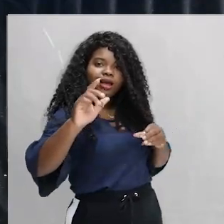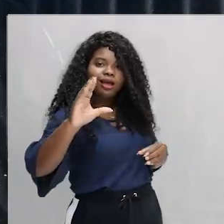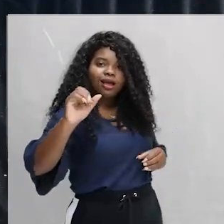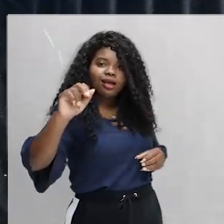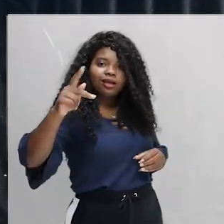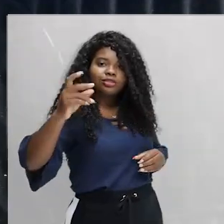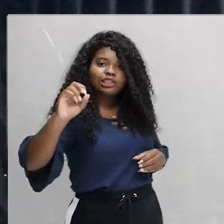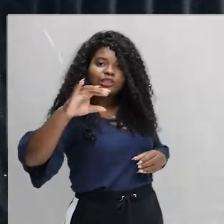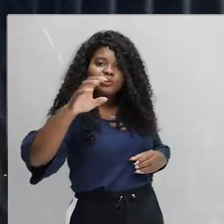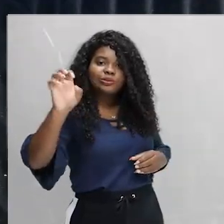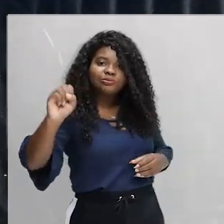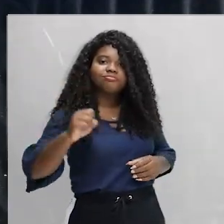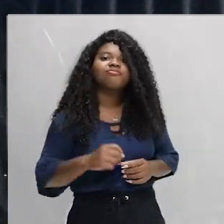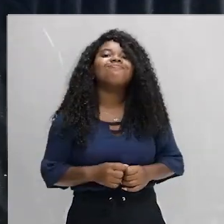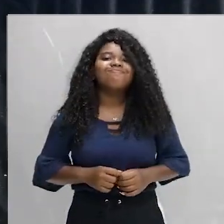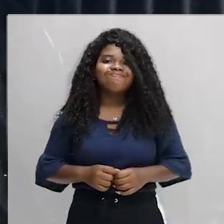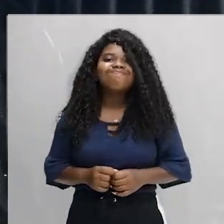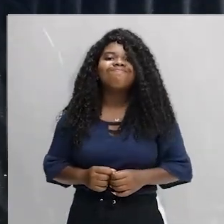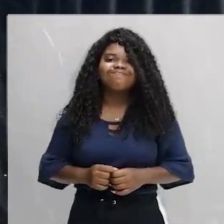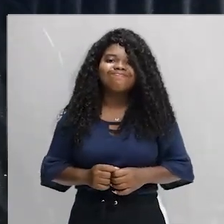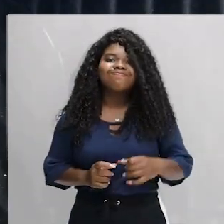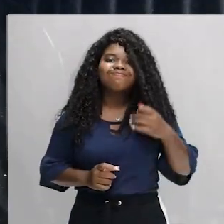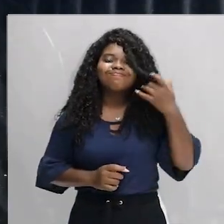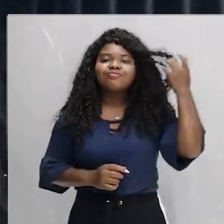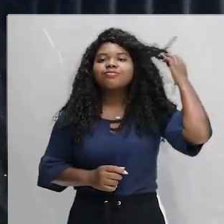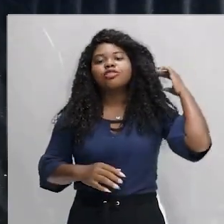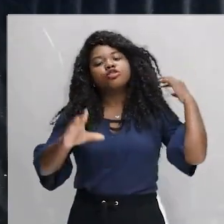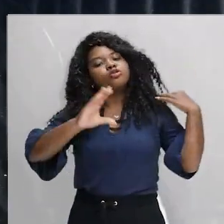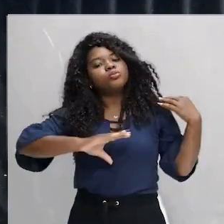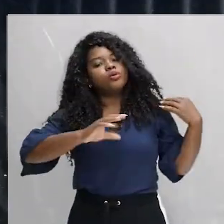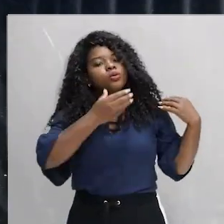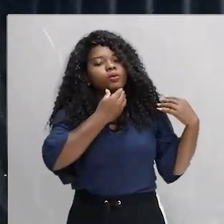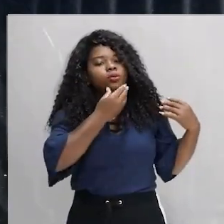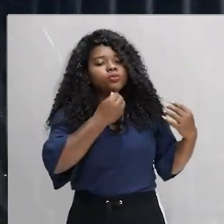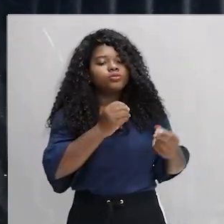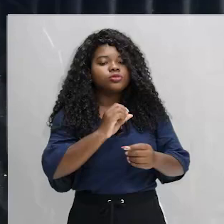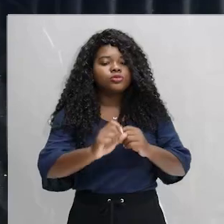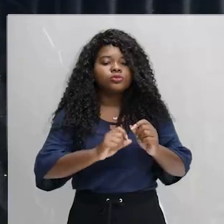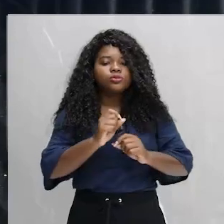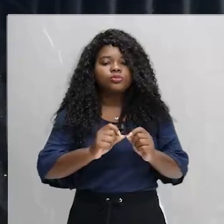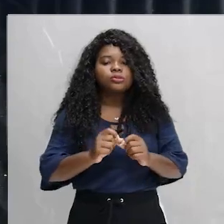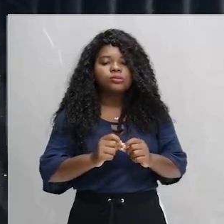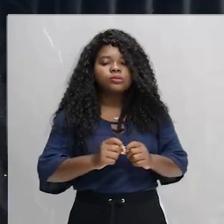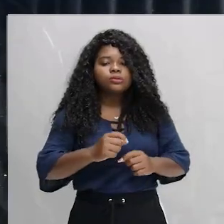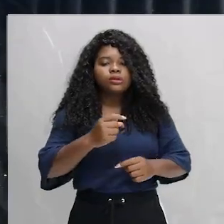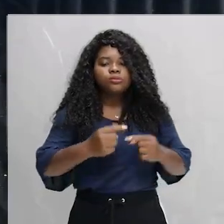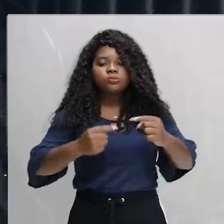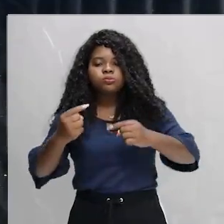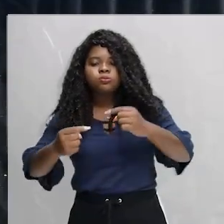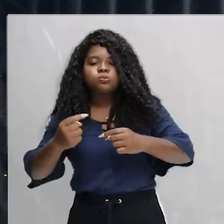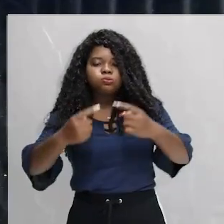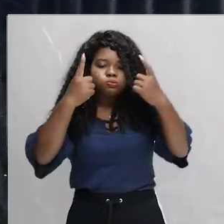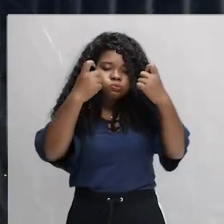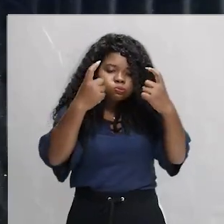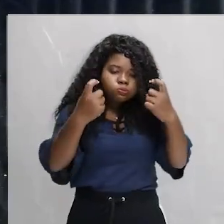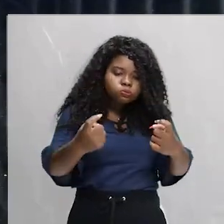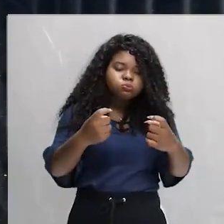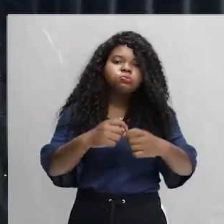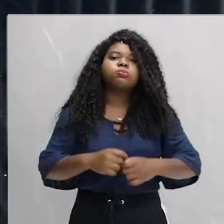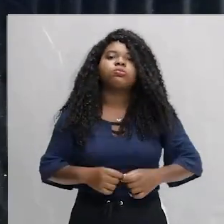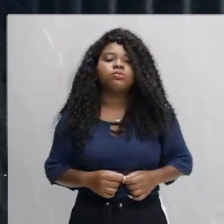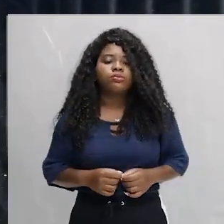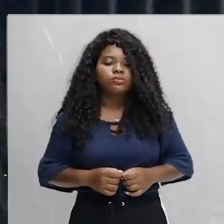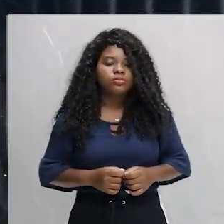aqui que os portugueses se defendiam dos invasores. Então isso aqui era um forte,